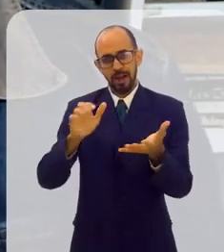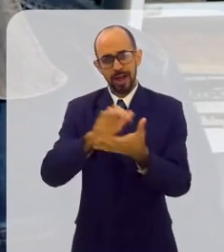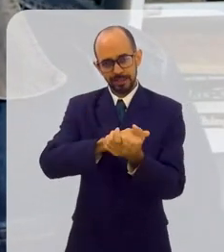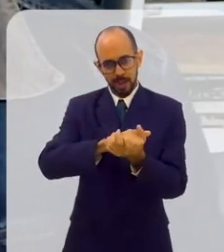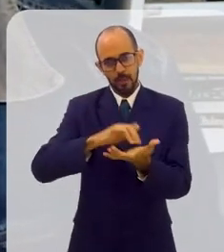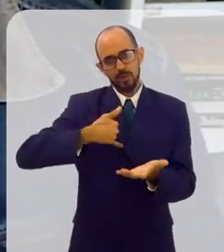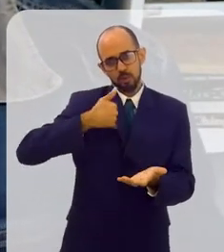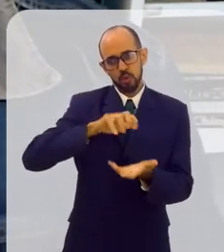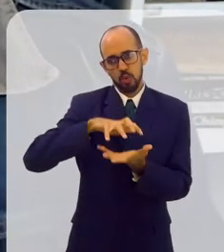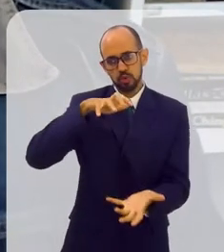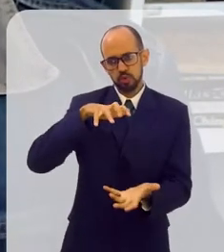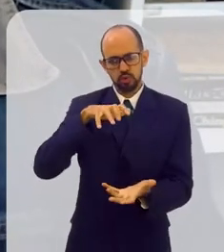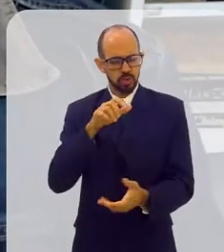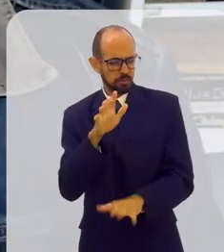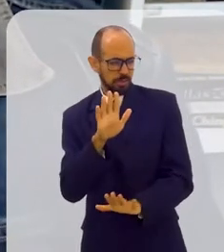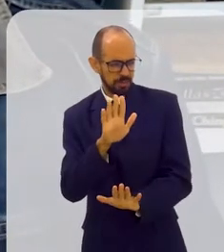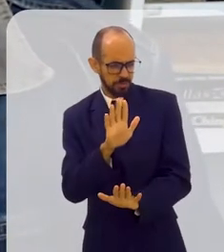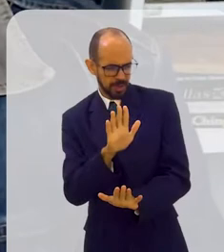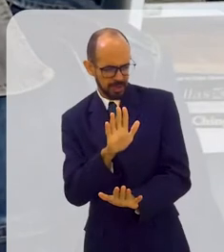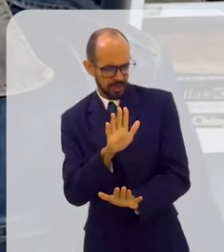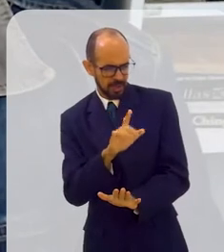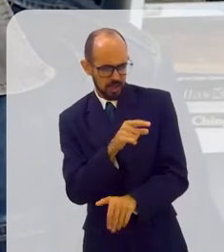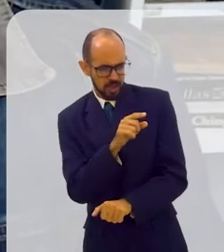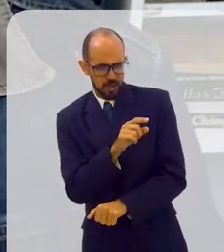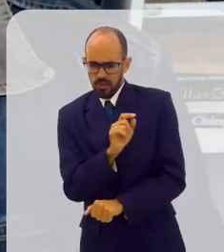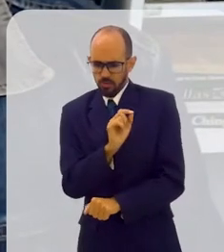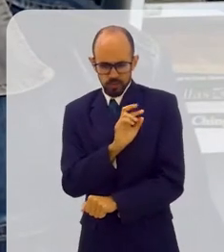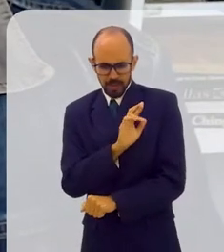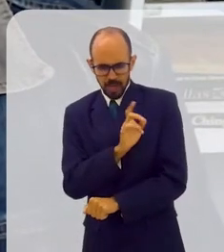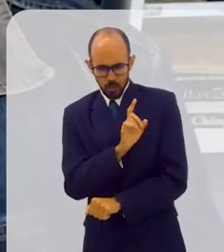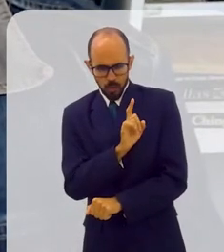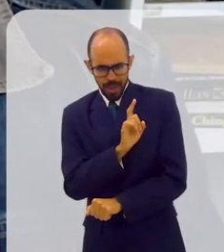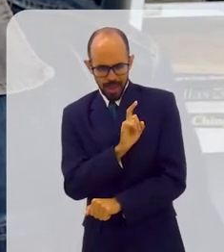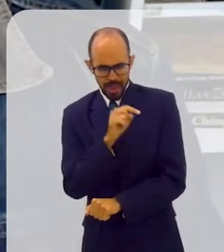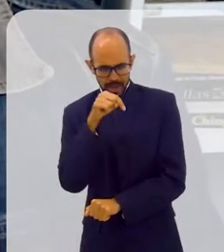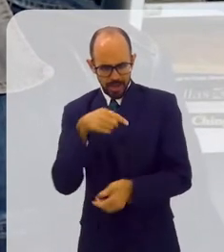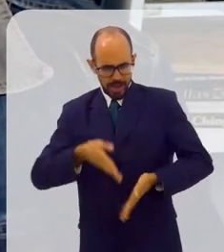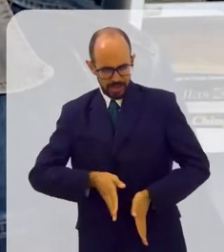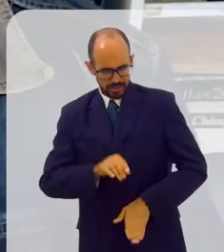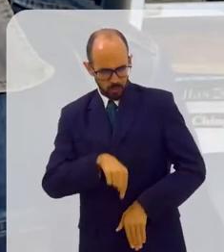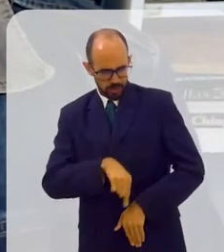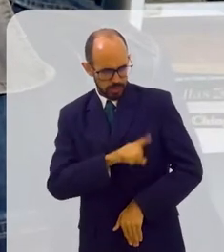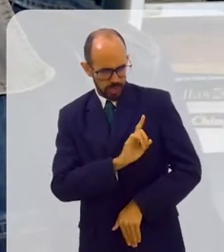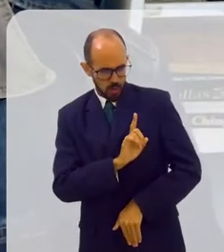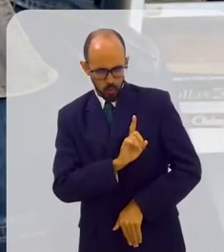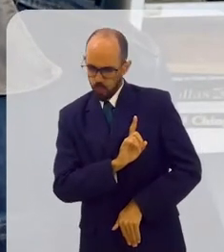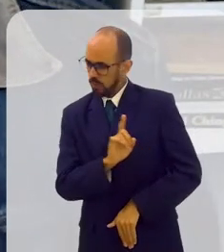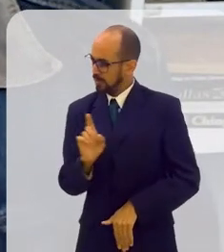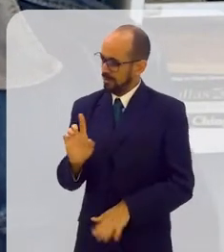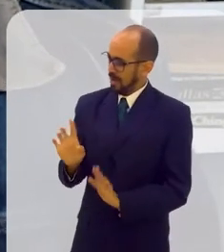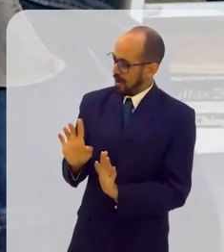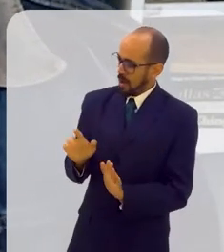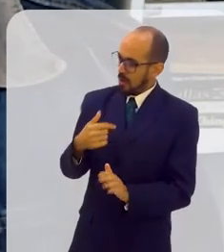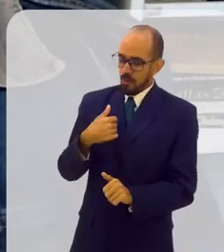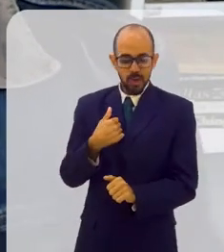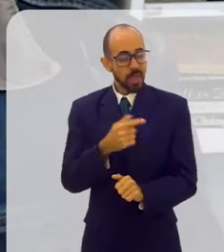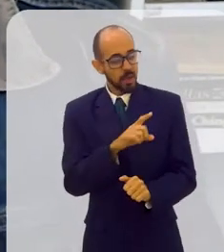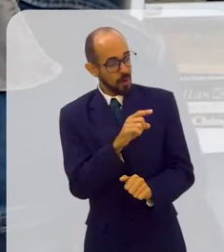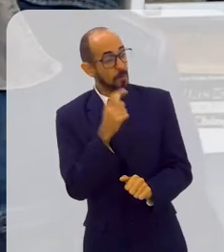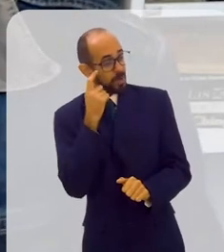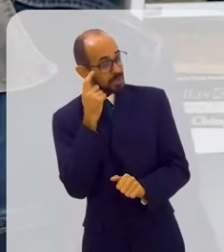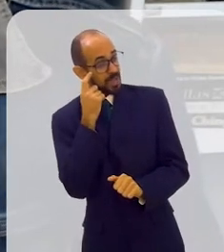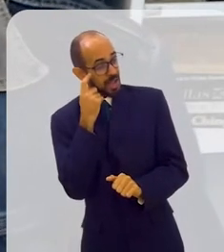e ainda passaram alguns momentos. Peraí, você não é baiano? Nós jurávamos que você era baiano. Então,